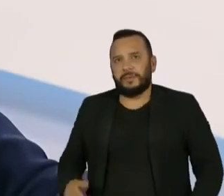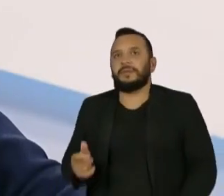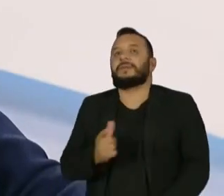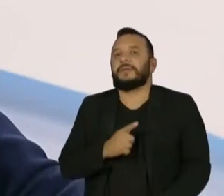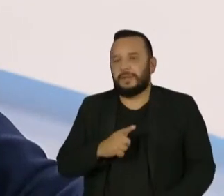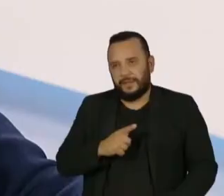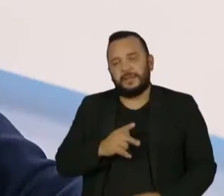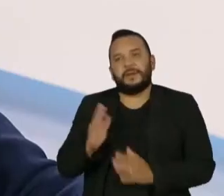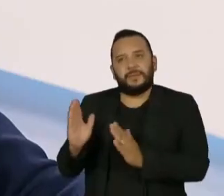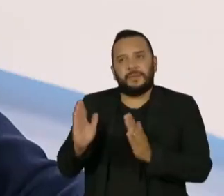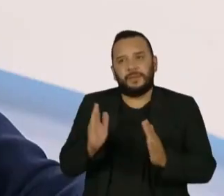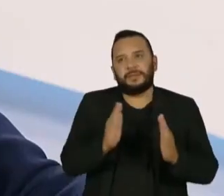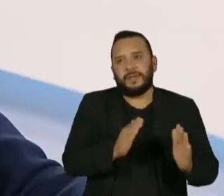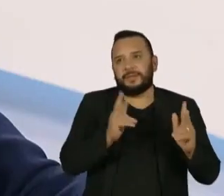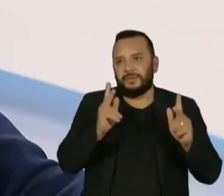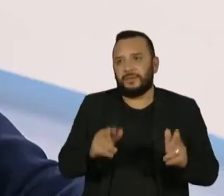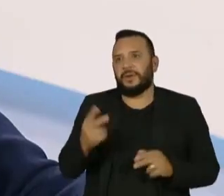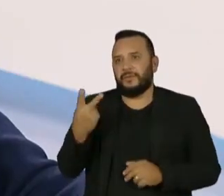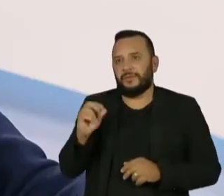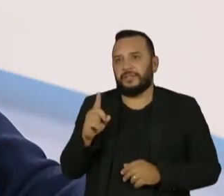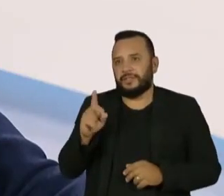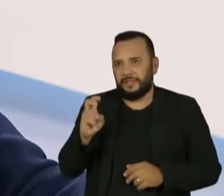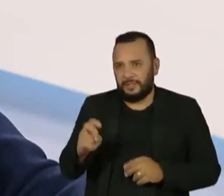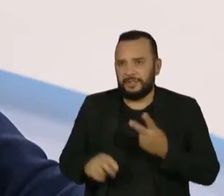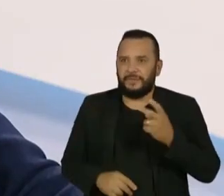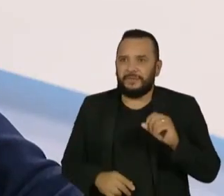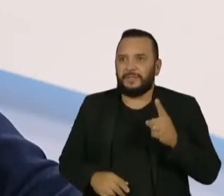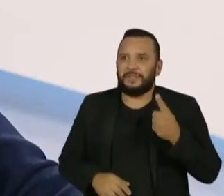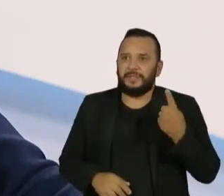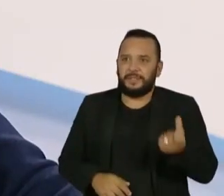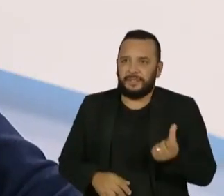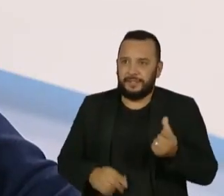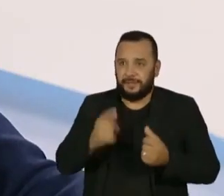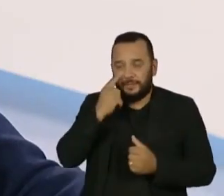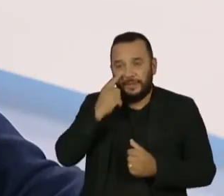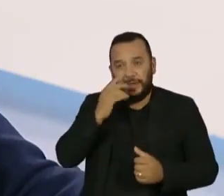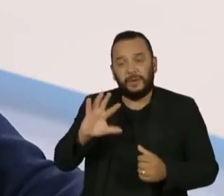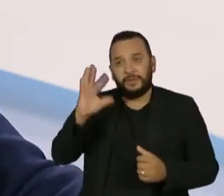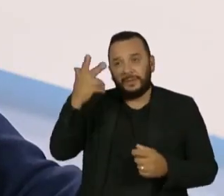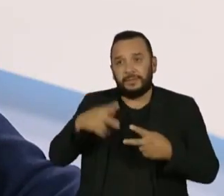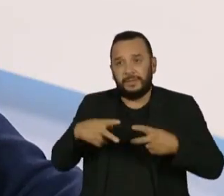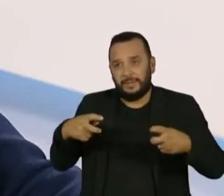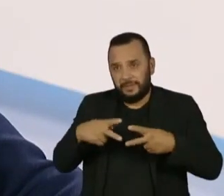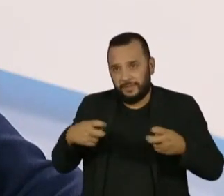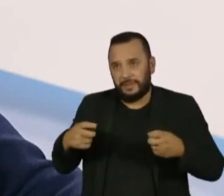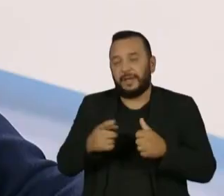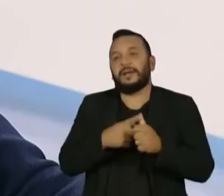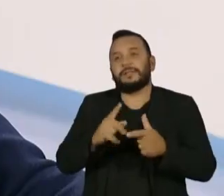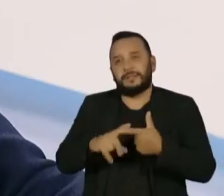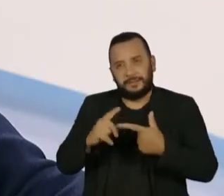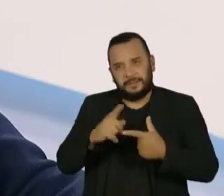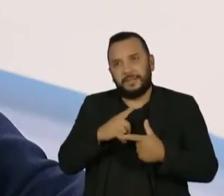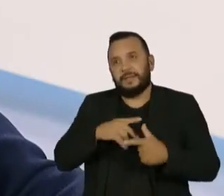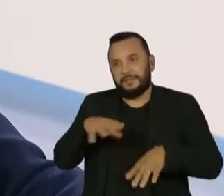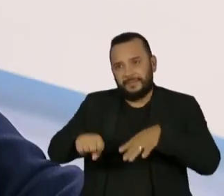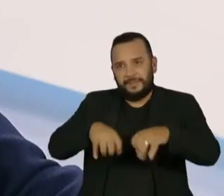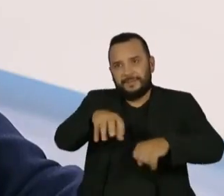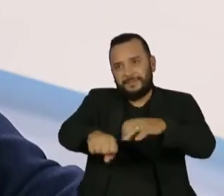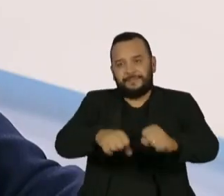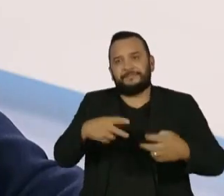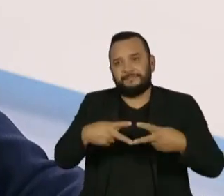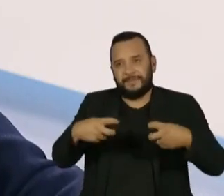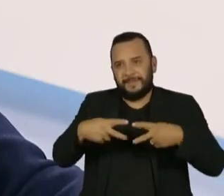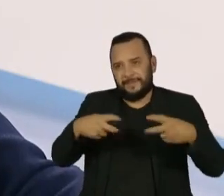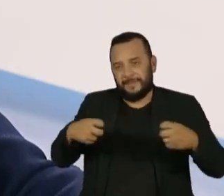processo parecido com o que aconteceu em 2015 e 2016. Basta ver o que está acontecendo com a Petrobras, com o aparelhamento da máquina pública, com a questão do